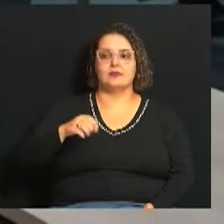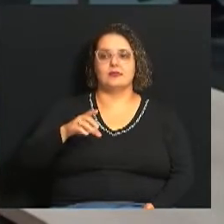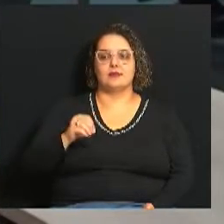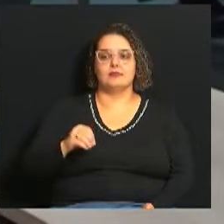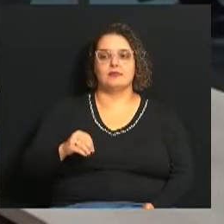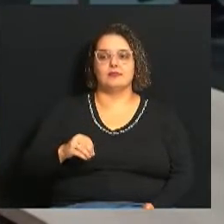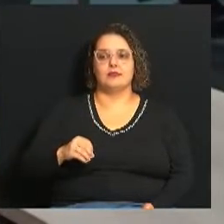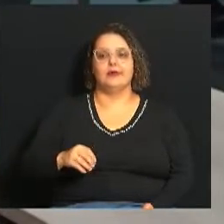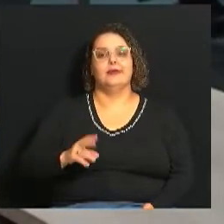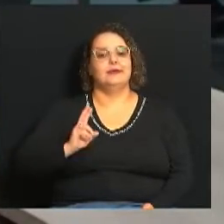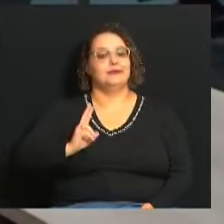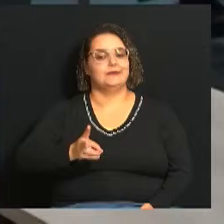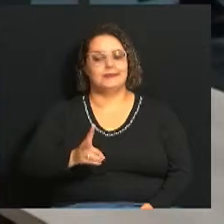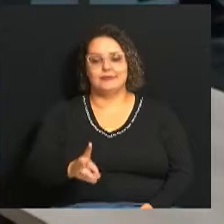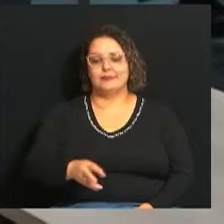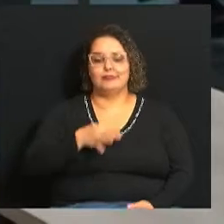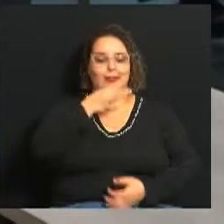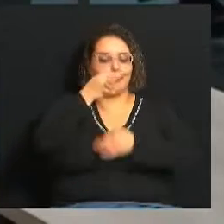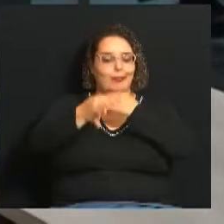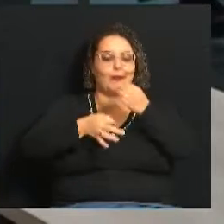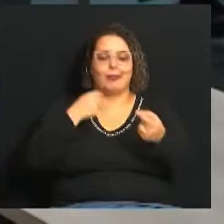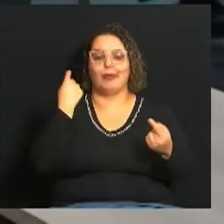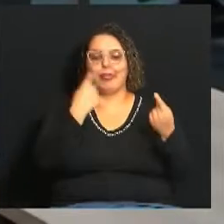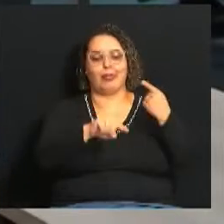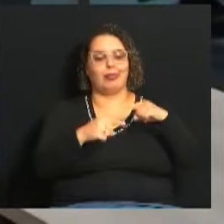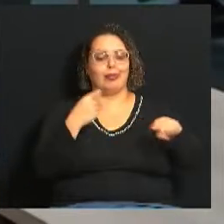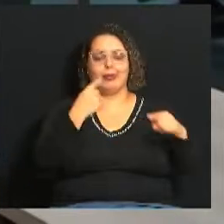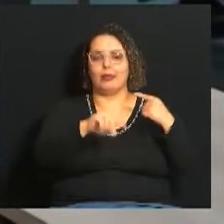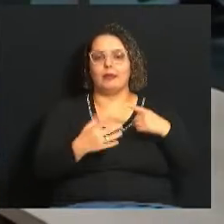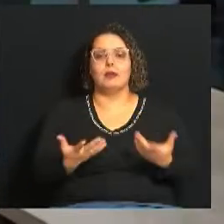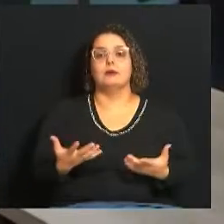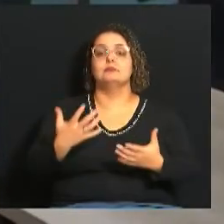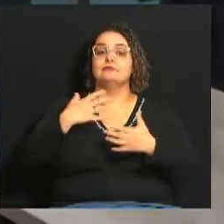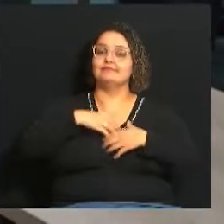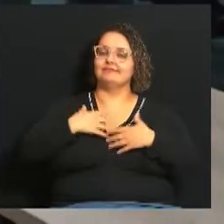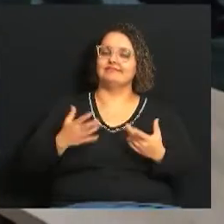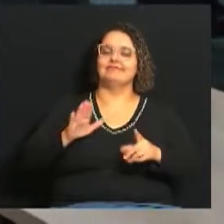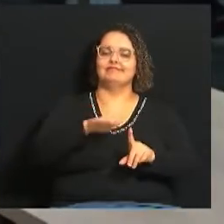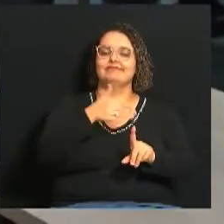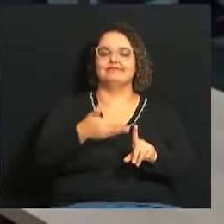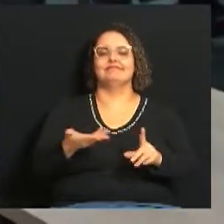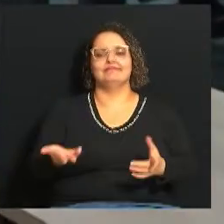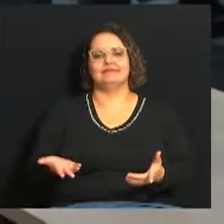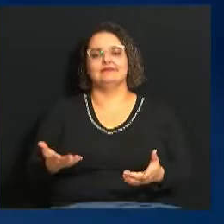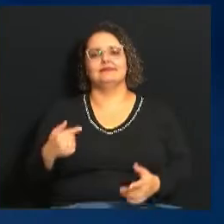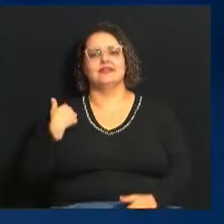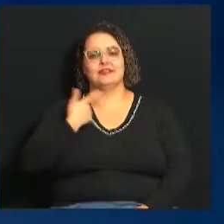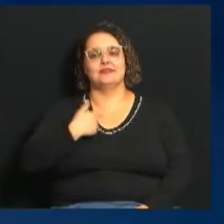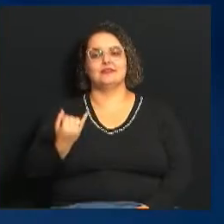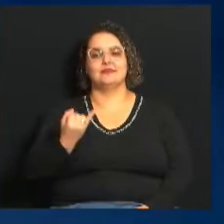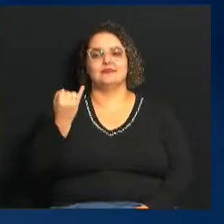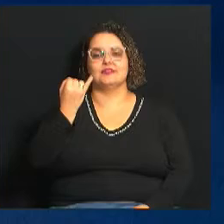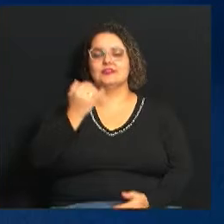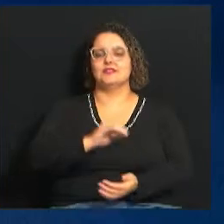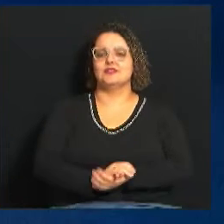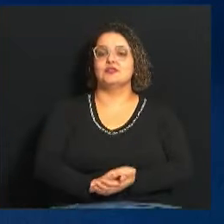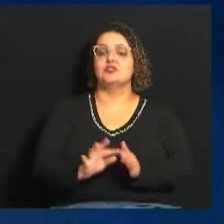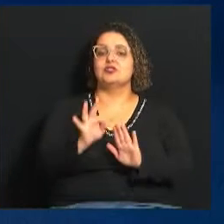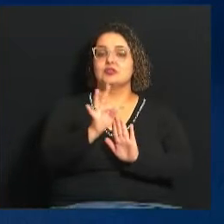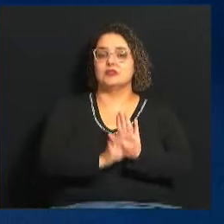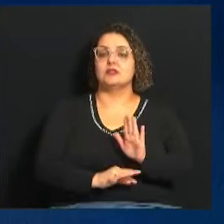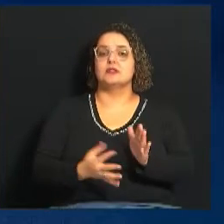fala tudo, muita crítica. Hoje a gente recebeu um mérito desse, então para a gente é muito importante. O texto prevê que